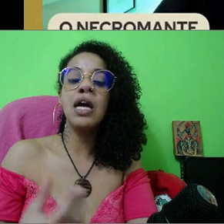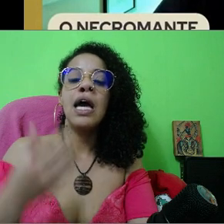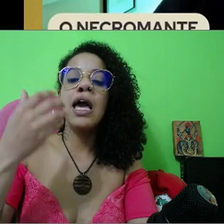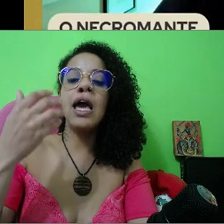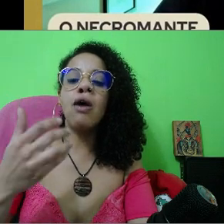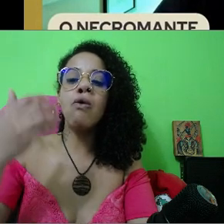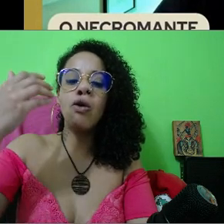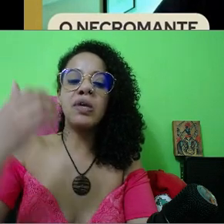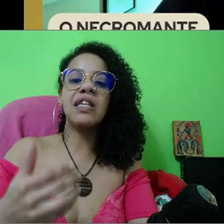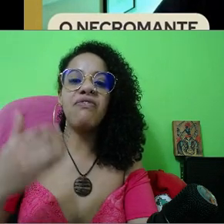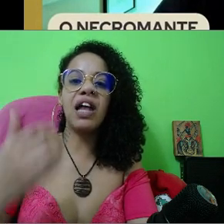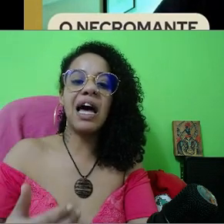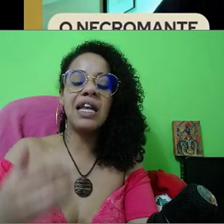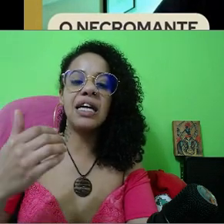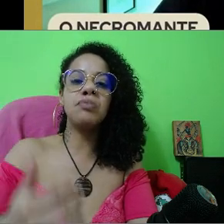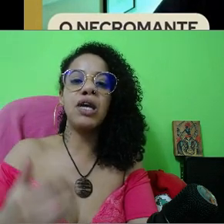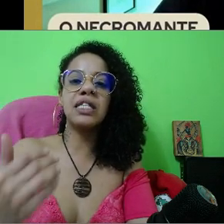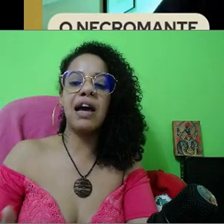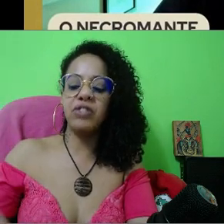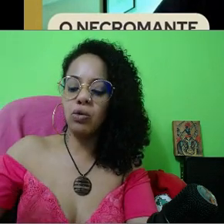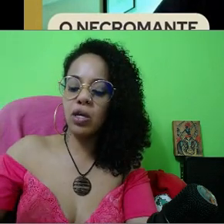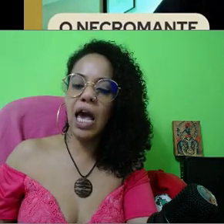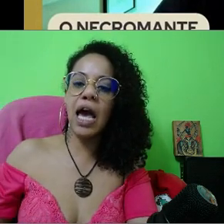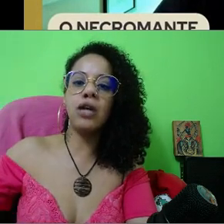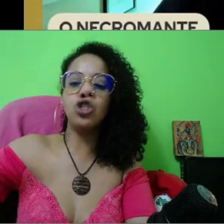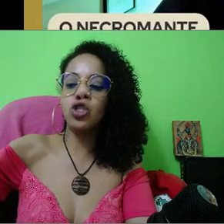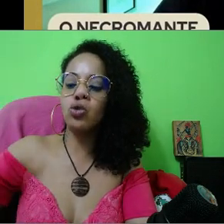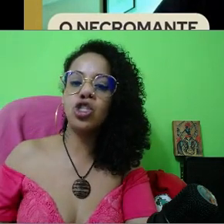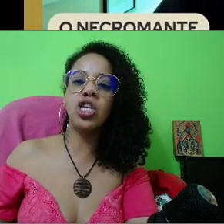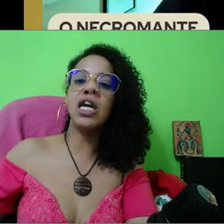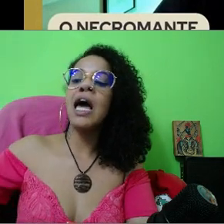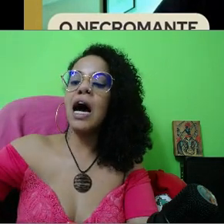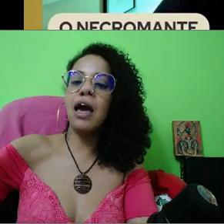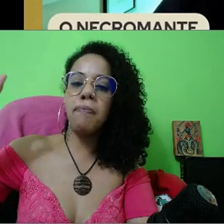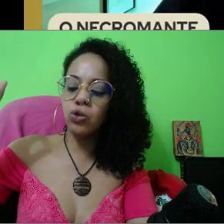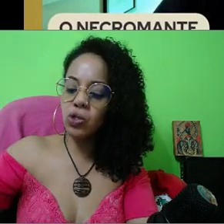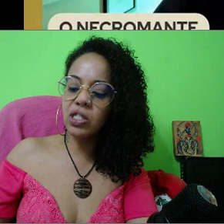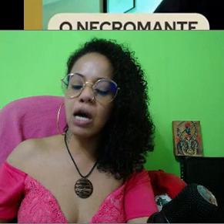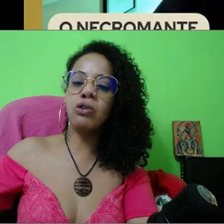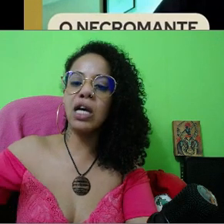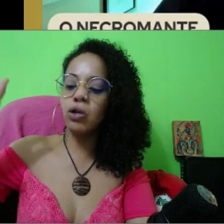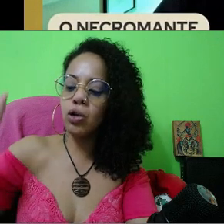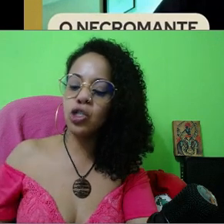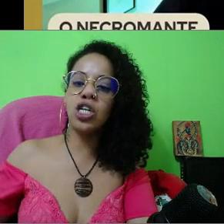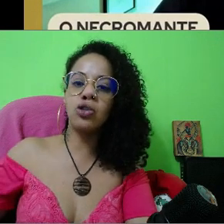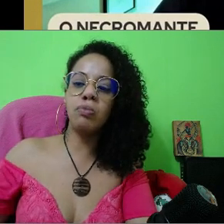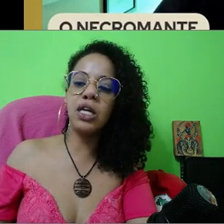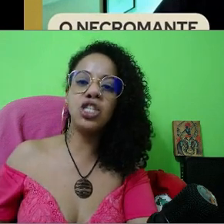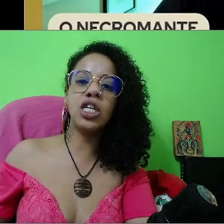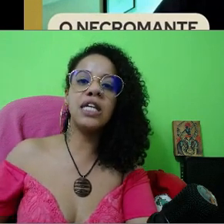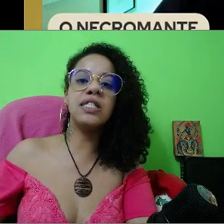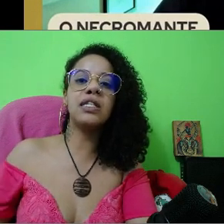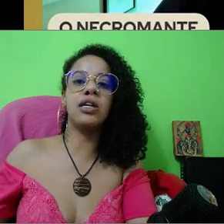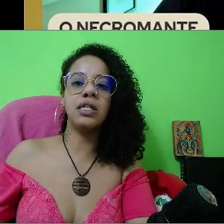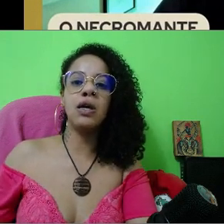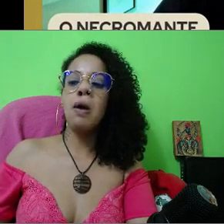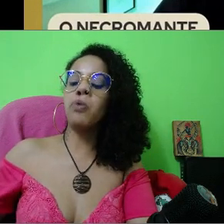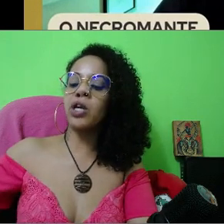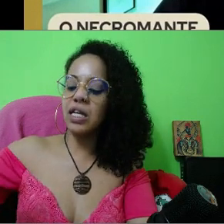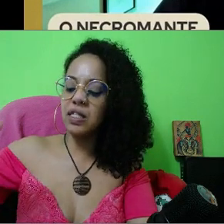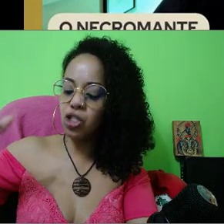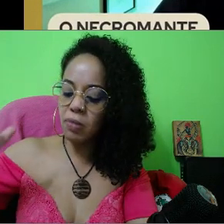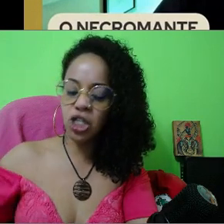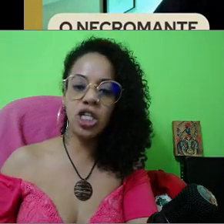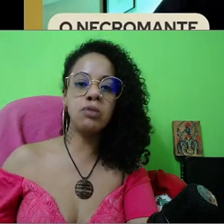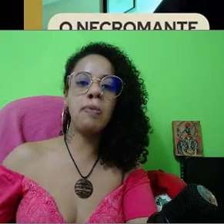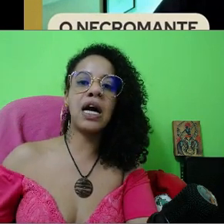eu comecei a perceber eu comecei a falar nas minhas lives eu quero discutir a reprodução da ideologia dominante nas esquerdas